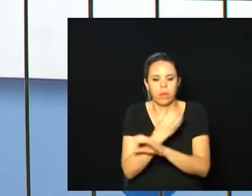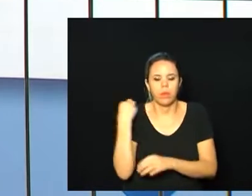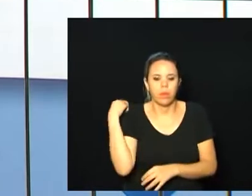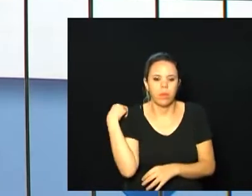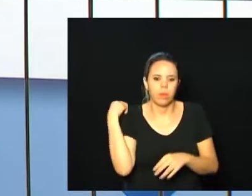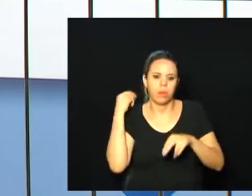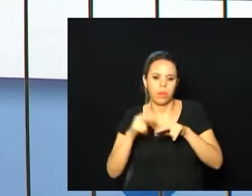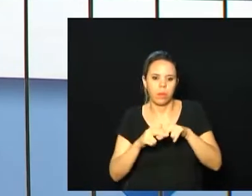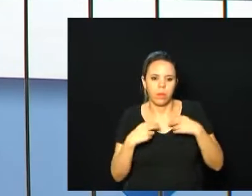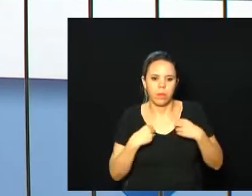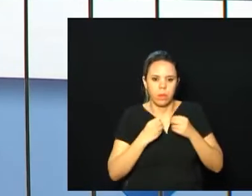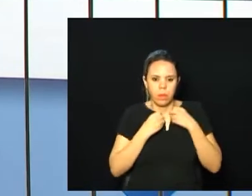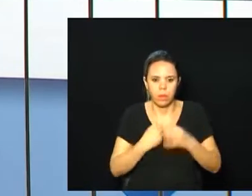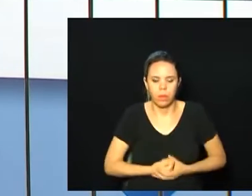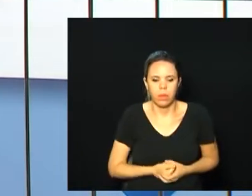por isso